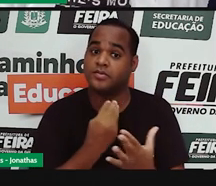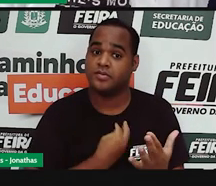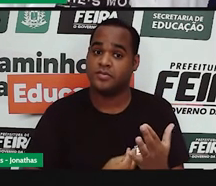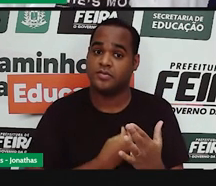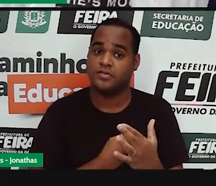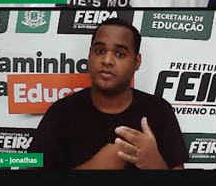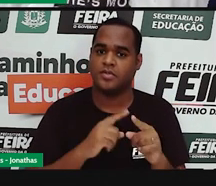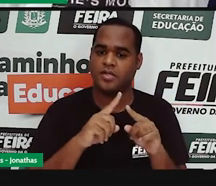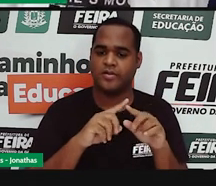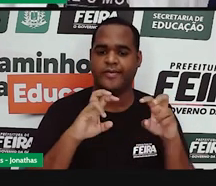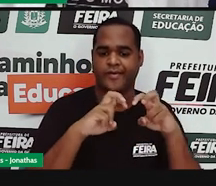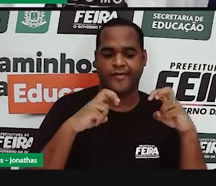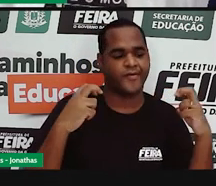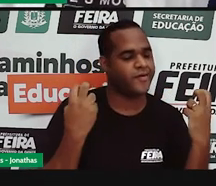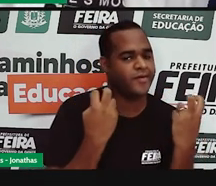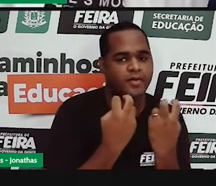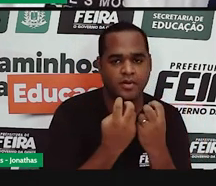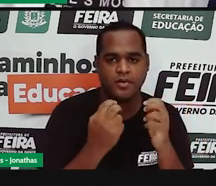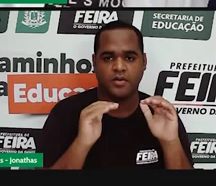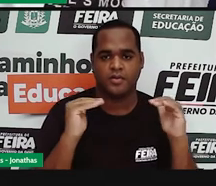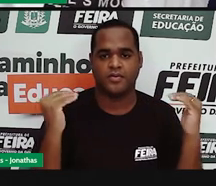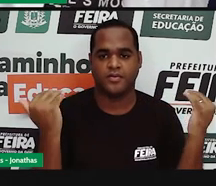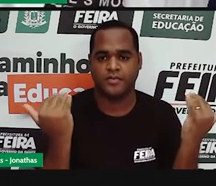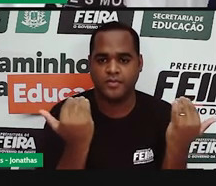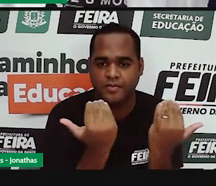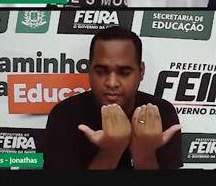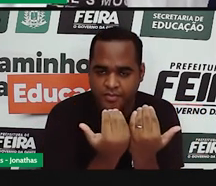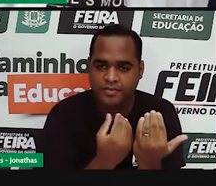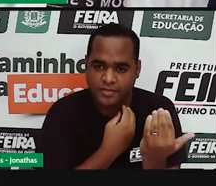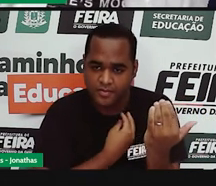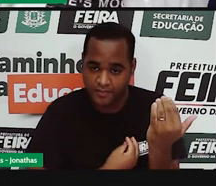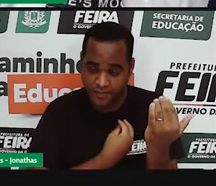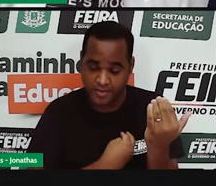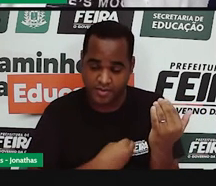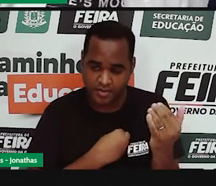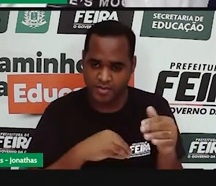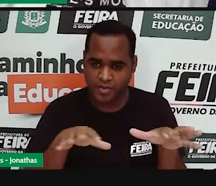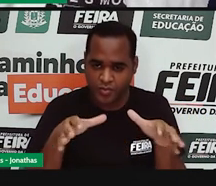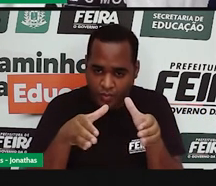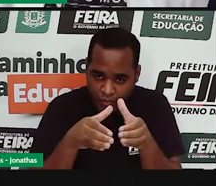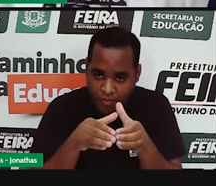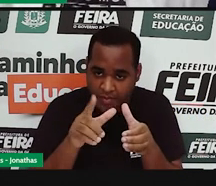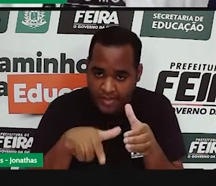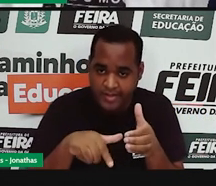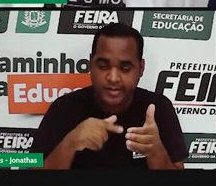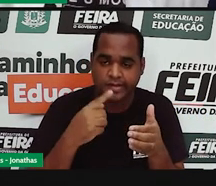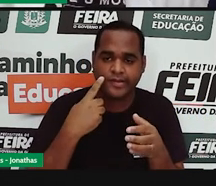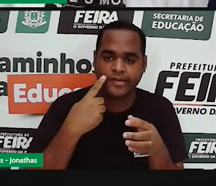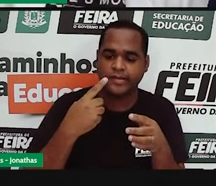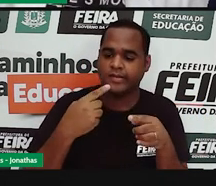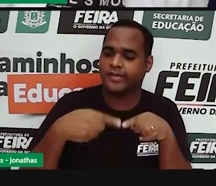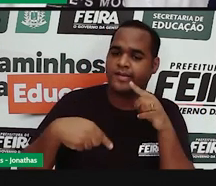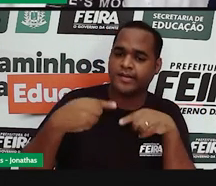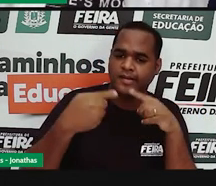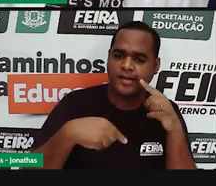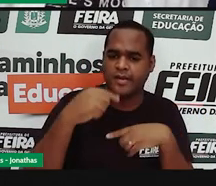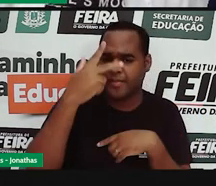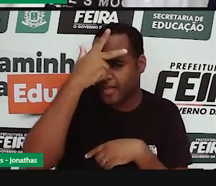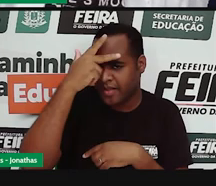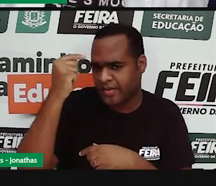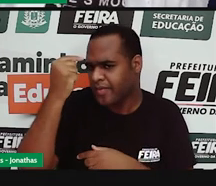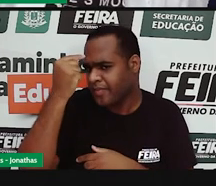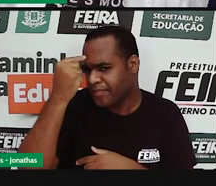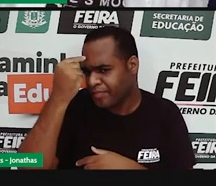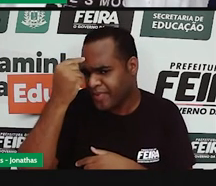nos torneios. A escravidão de que as pessoas... É uma forma irracional, uma